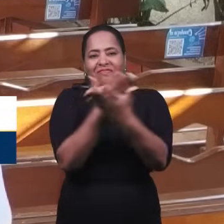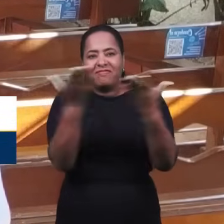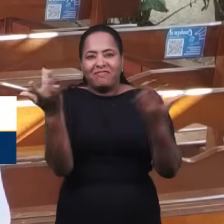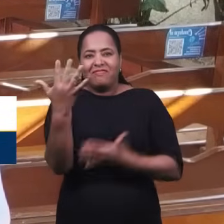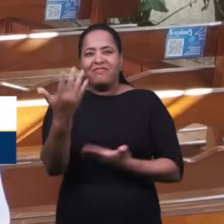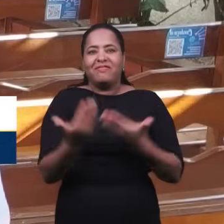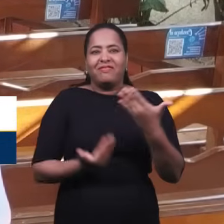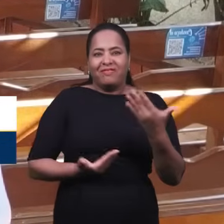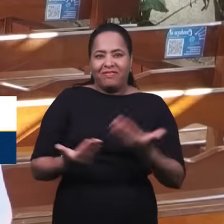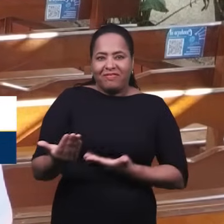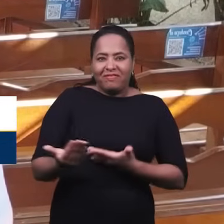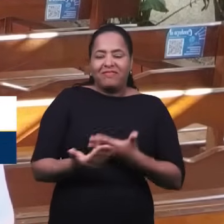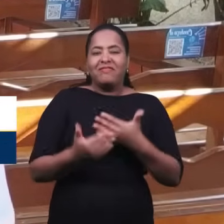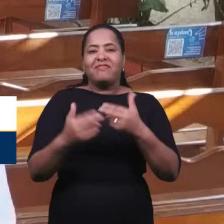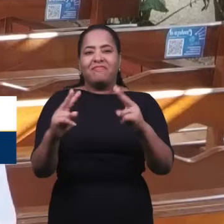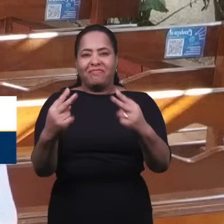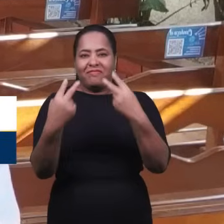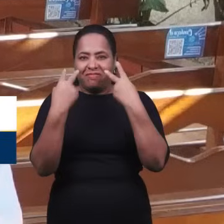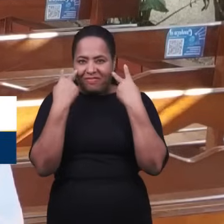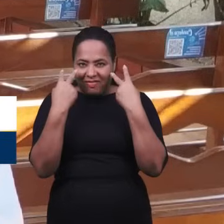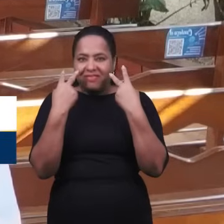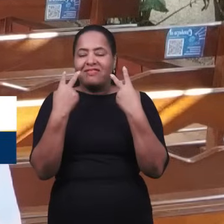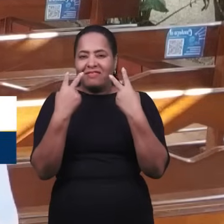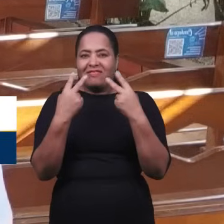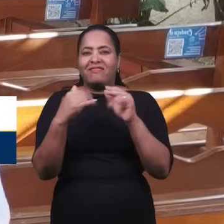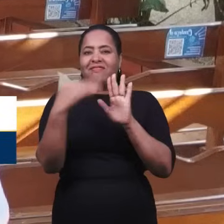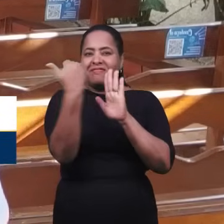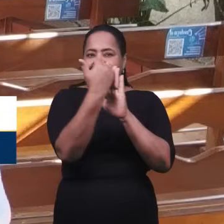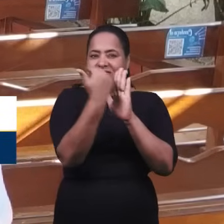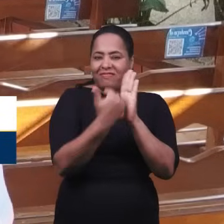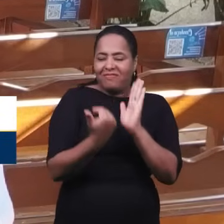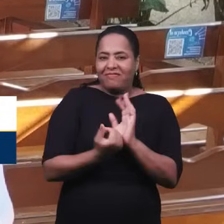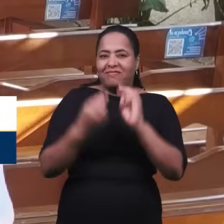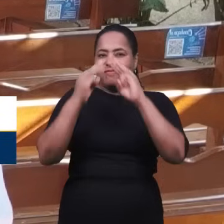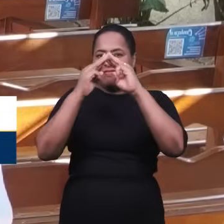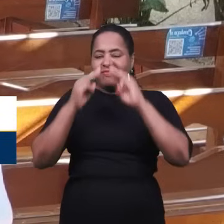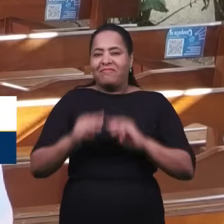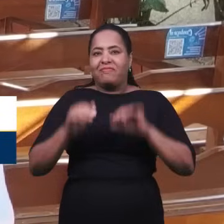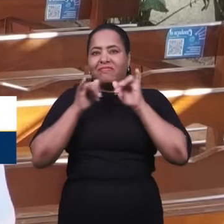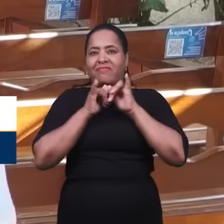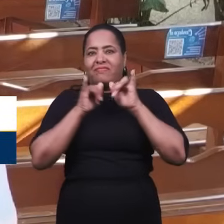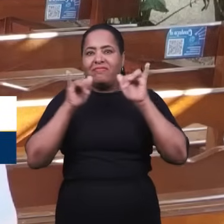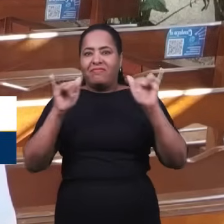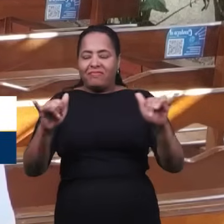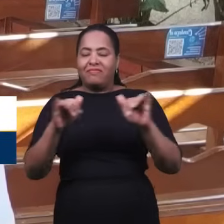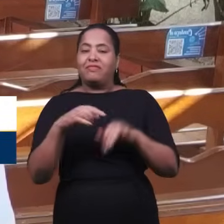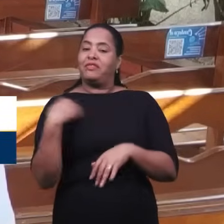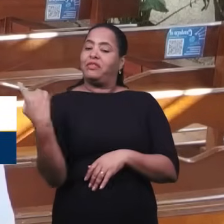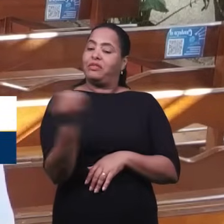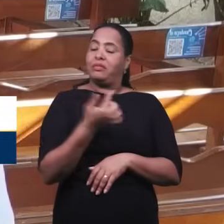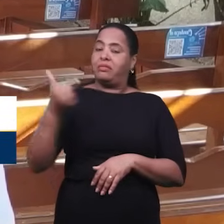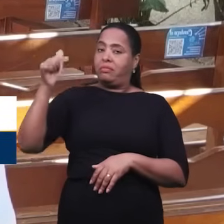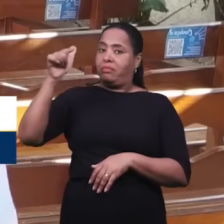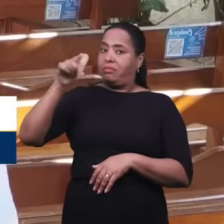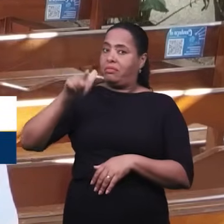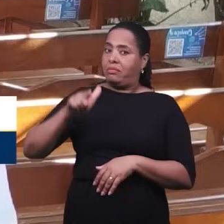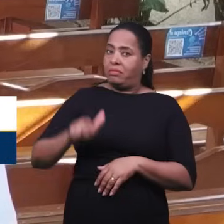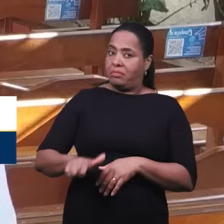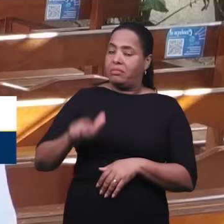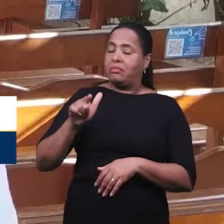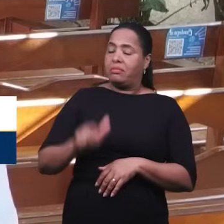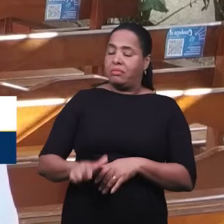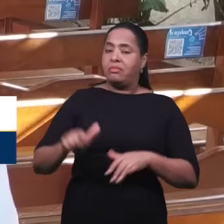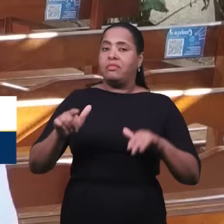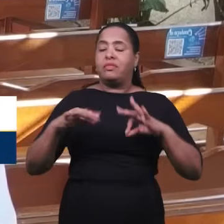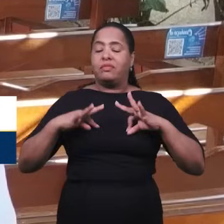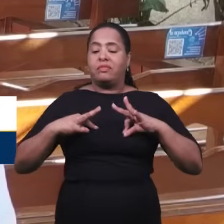nossos irmãos que nos acompanham em mais essa edição do Manaí News. Estamos de volta e